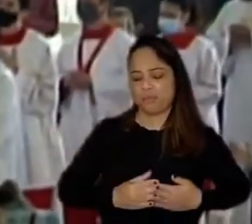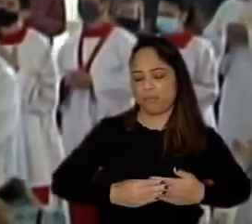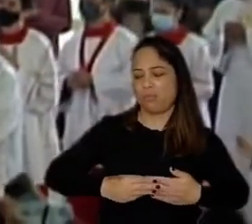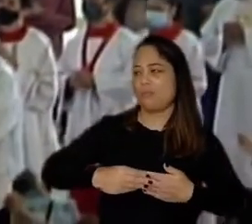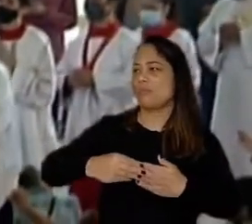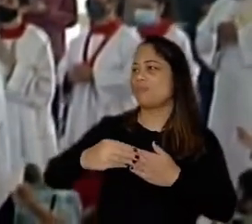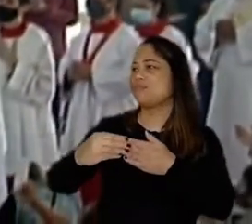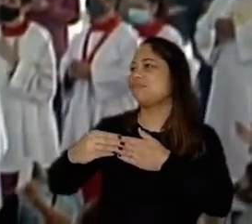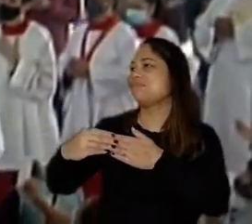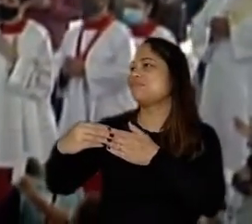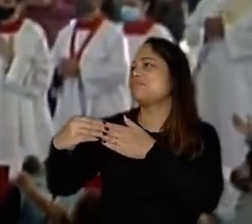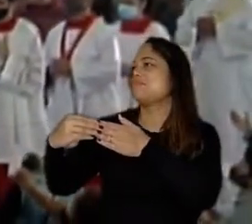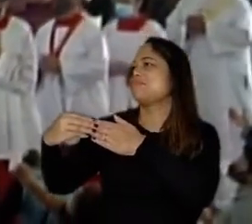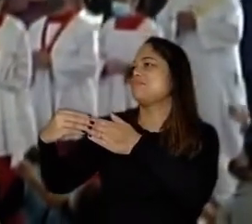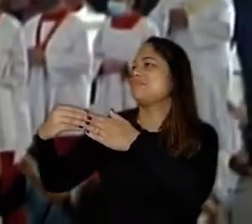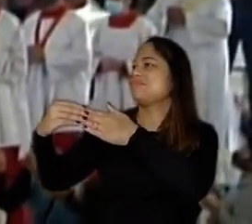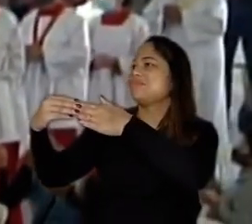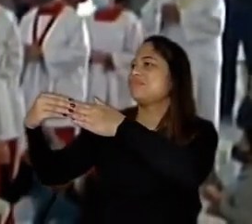Leva-me,